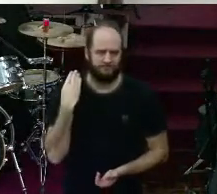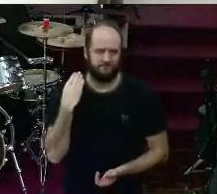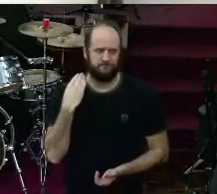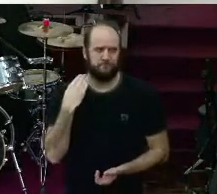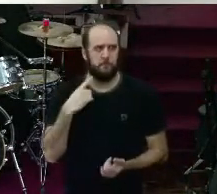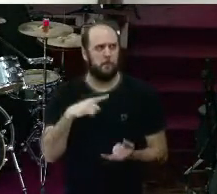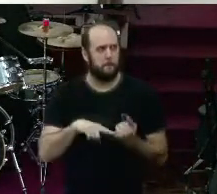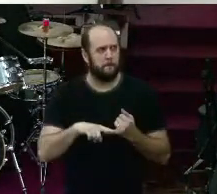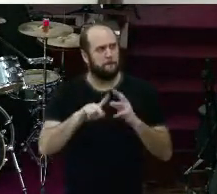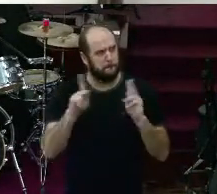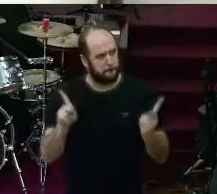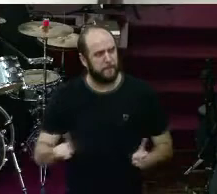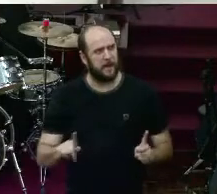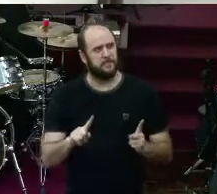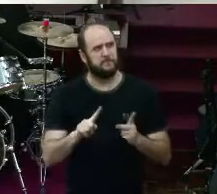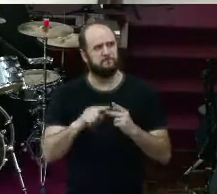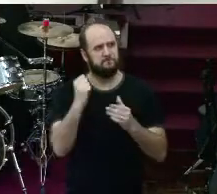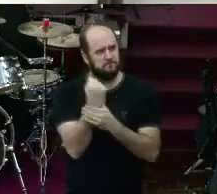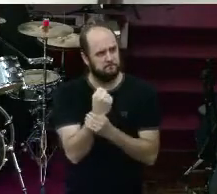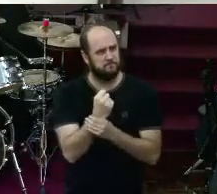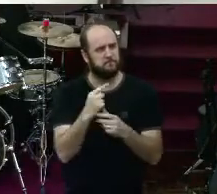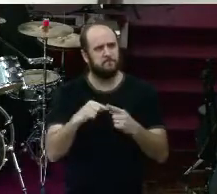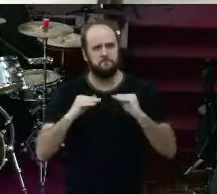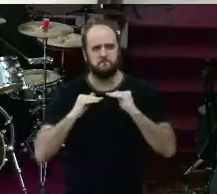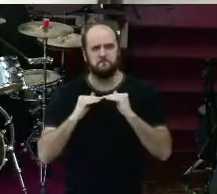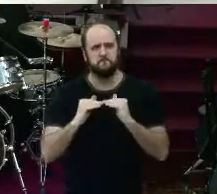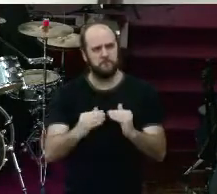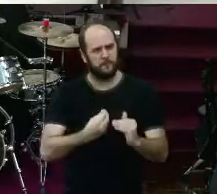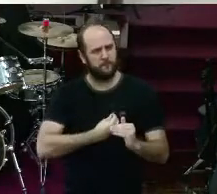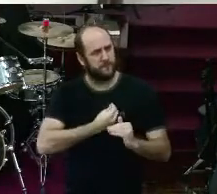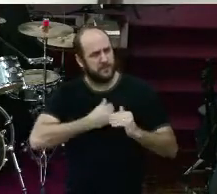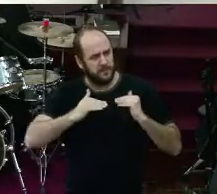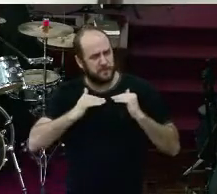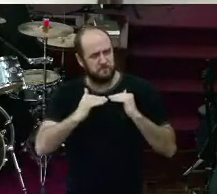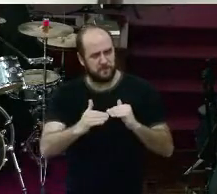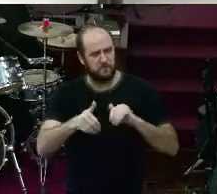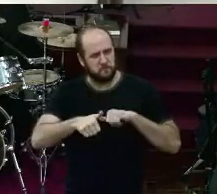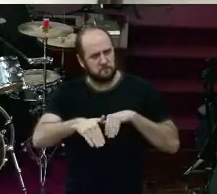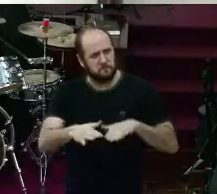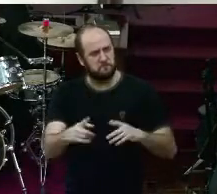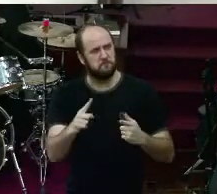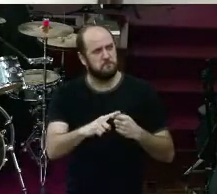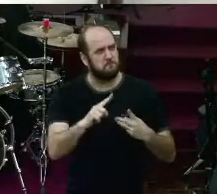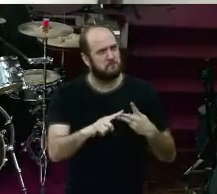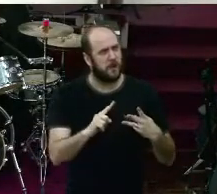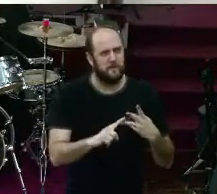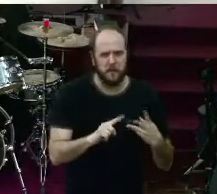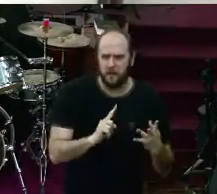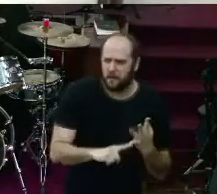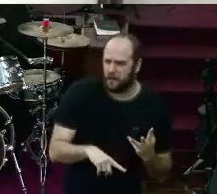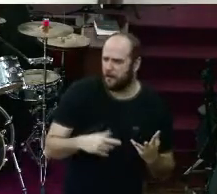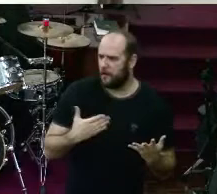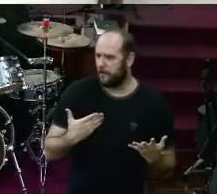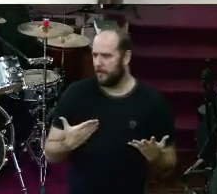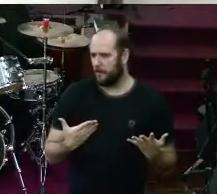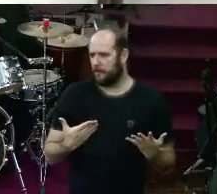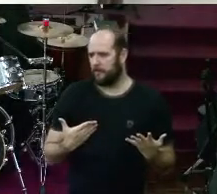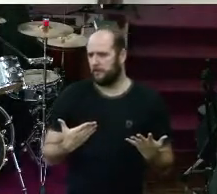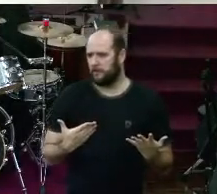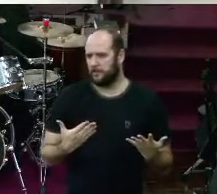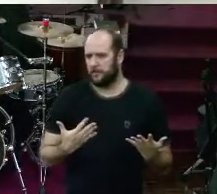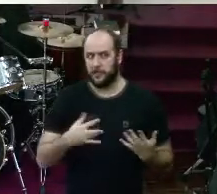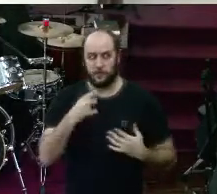segurança, estabilidade para nós. E paralelamente a esse episódio, irmãos, a Assíria começa a ganhar